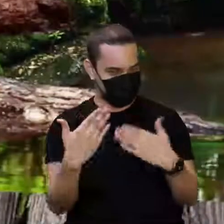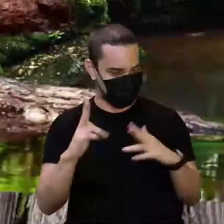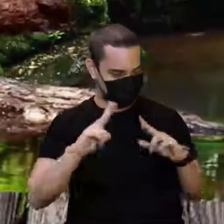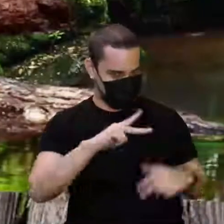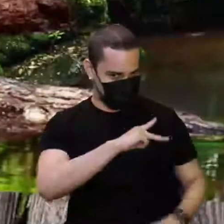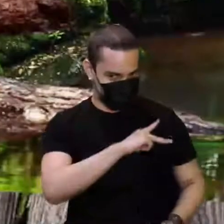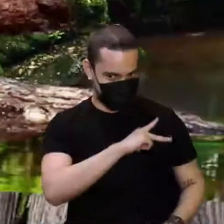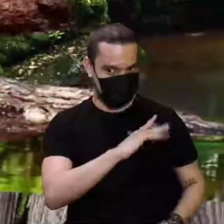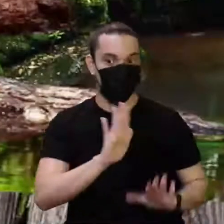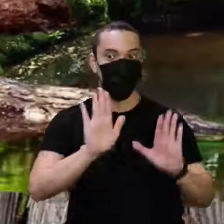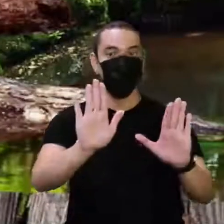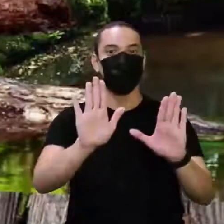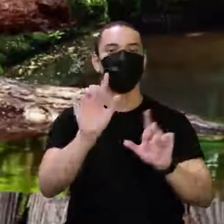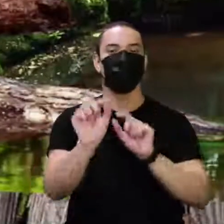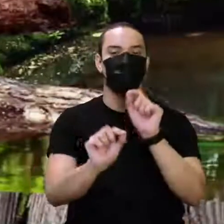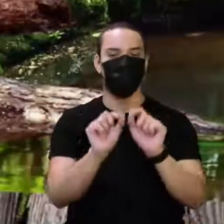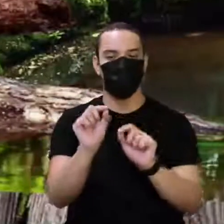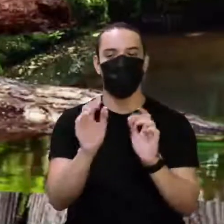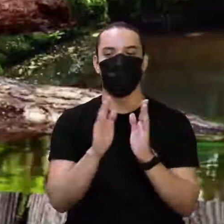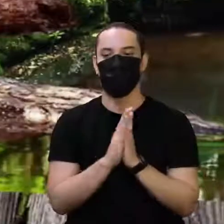bom? Mas,